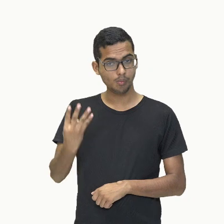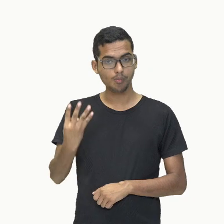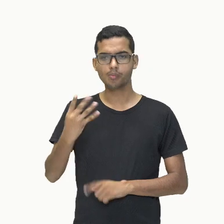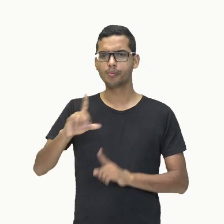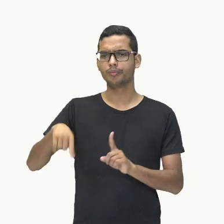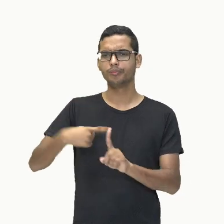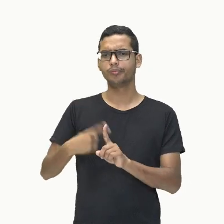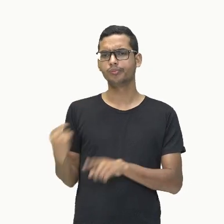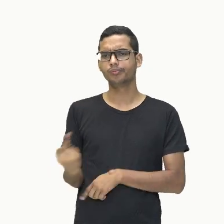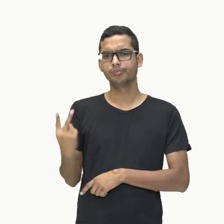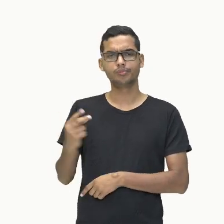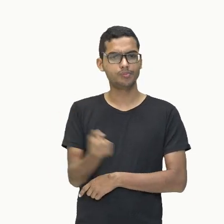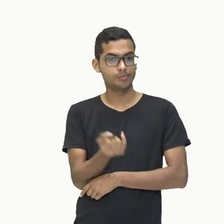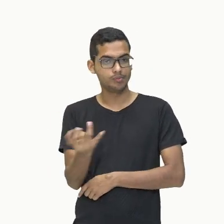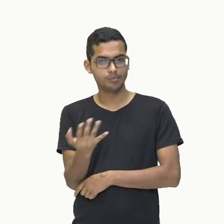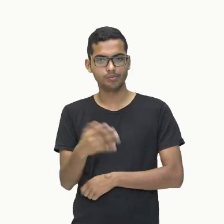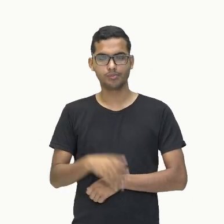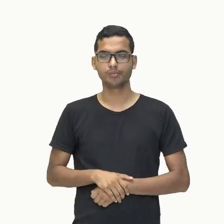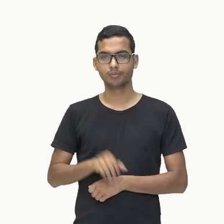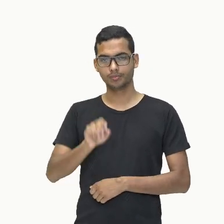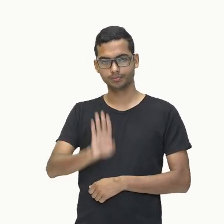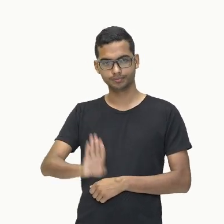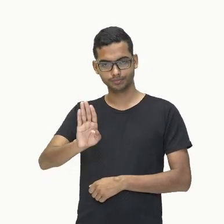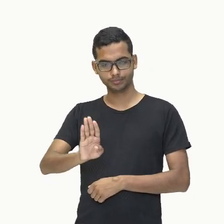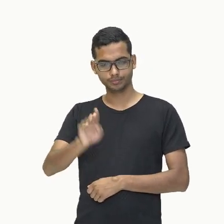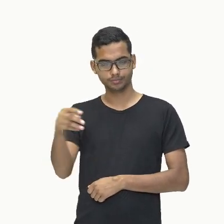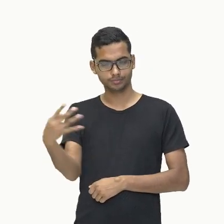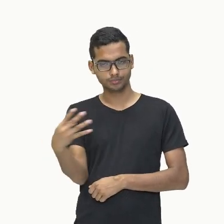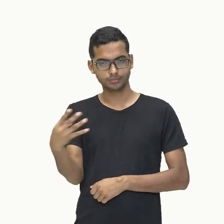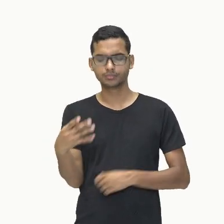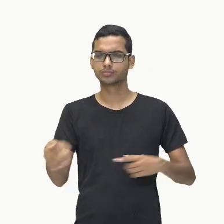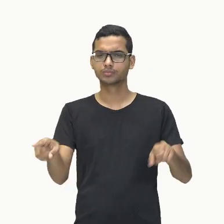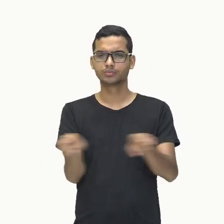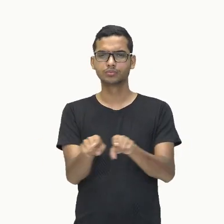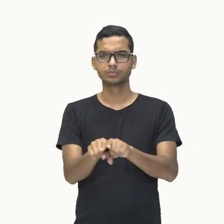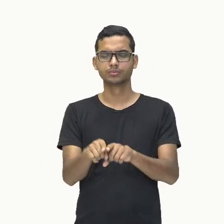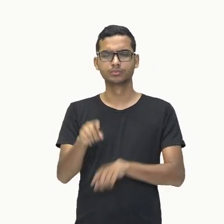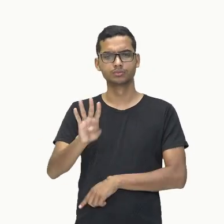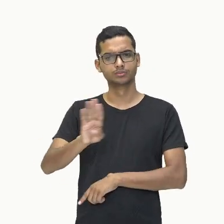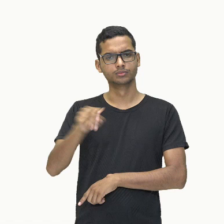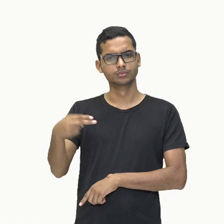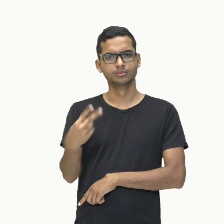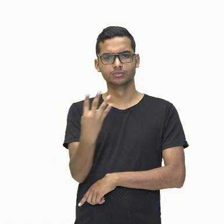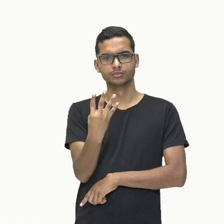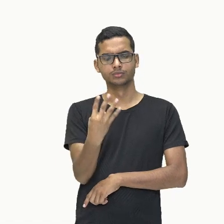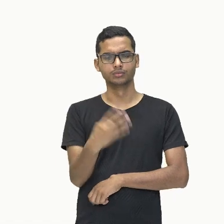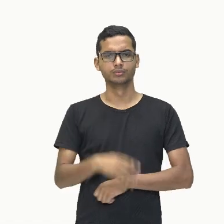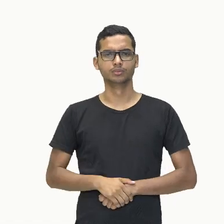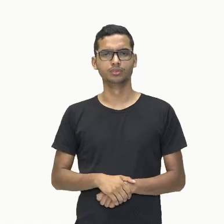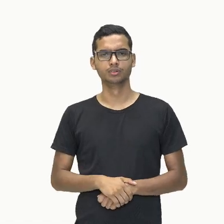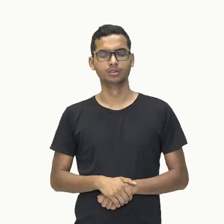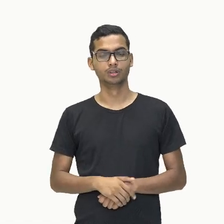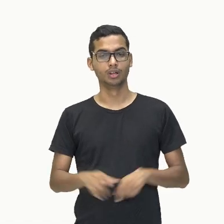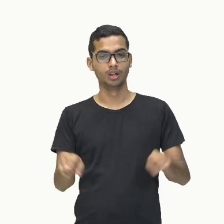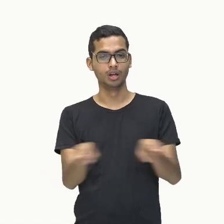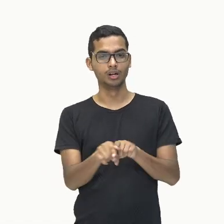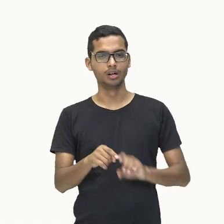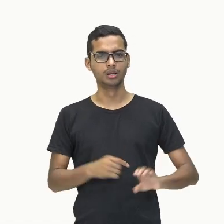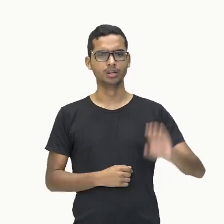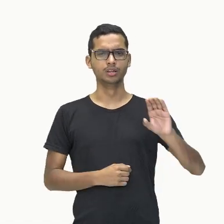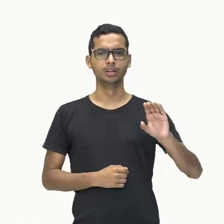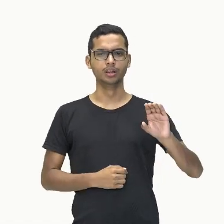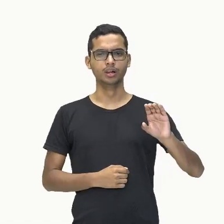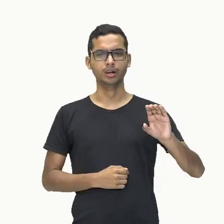de b. E por último, esse termo aqui, ó, que